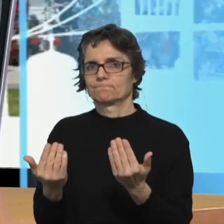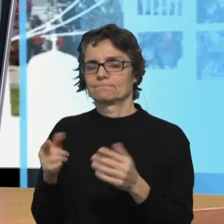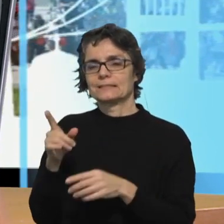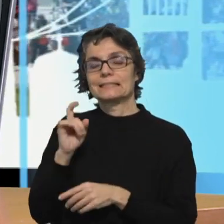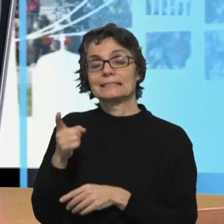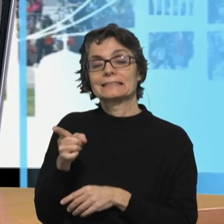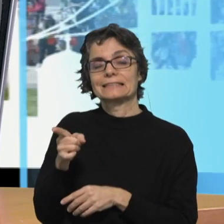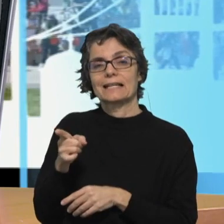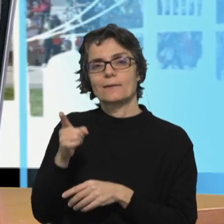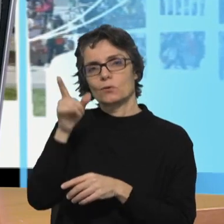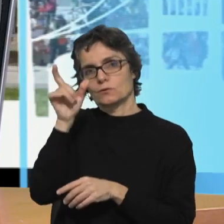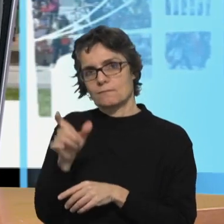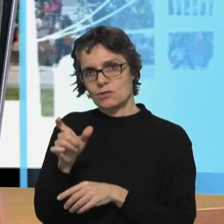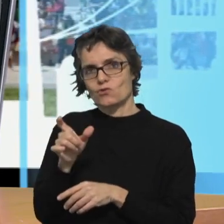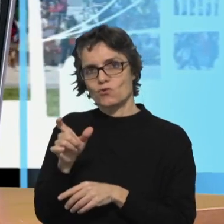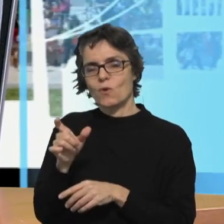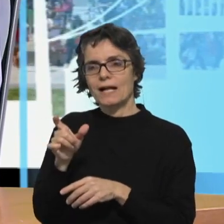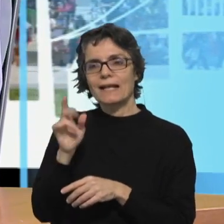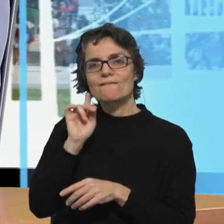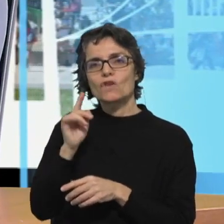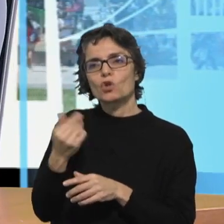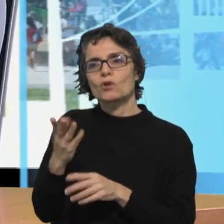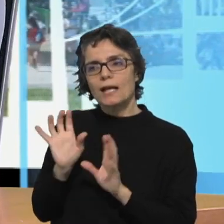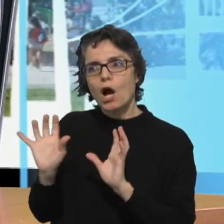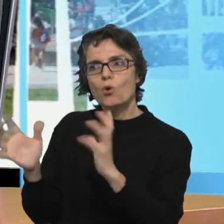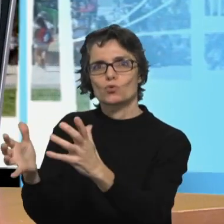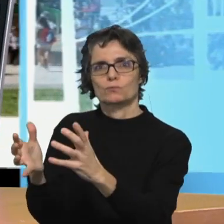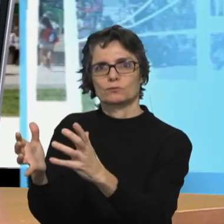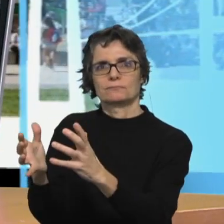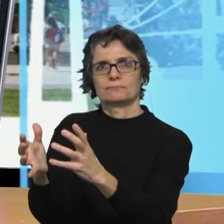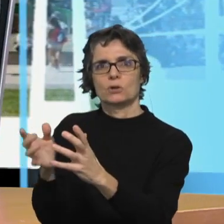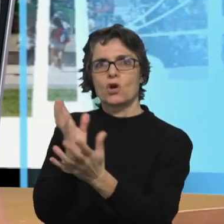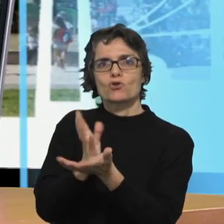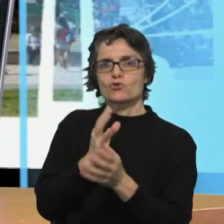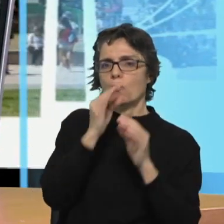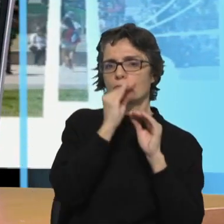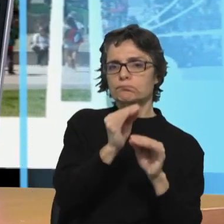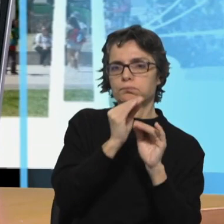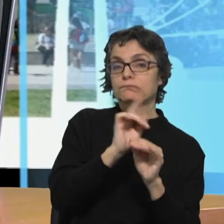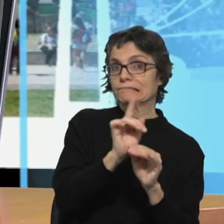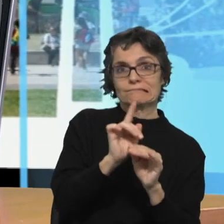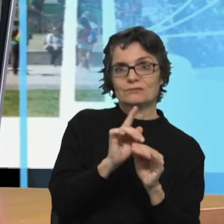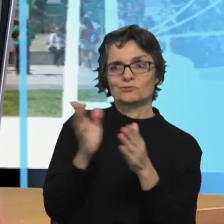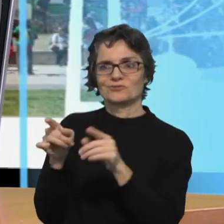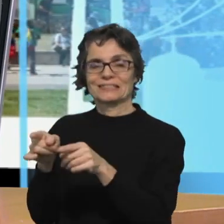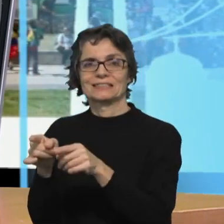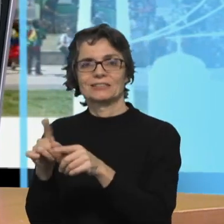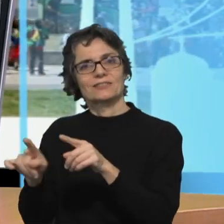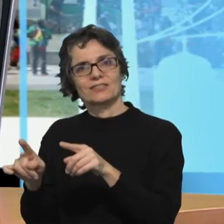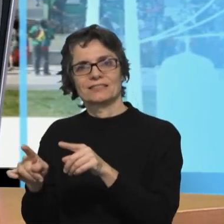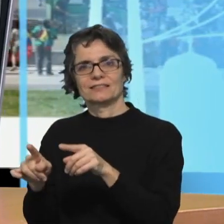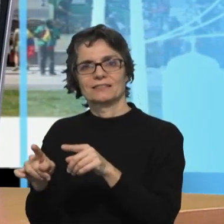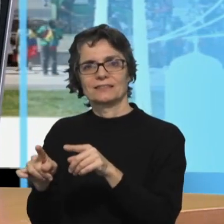que valorize muito mais o grupo, na sua dimensão eclesial, mas também na sua dimensão educativa, não é? Onde o tema